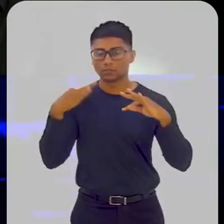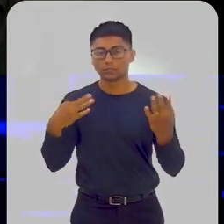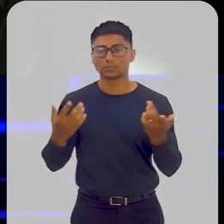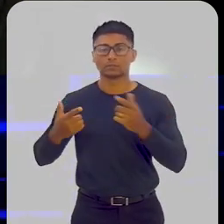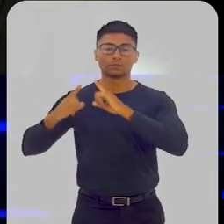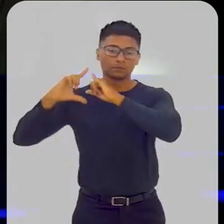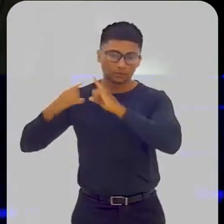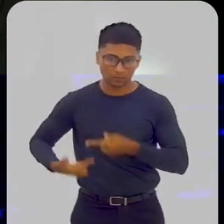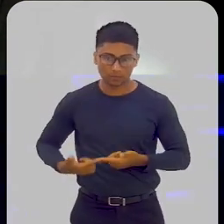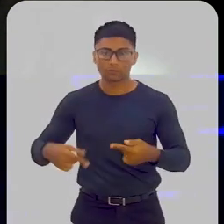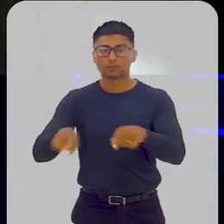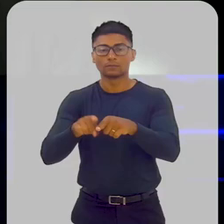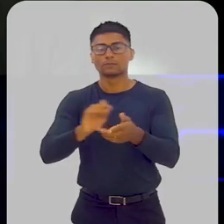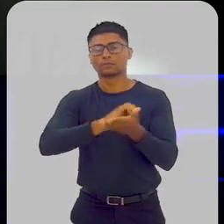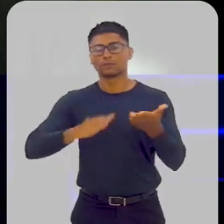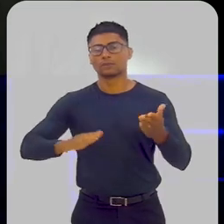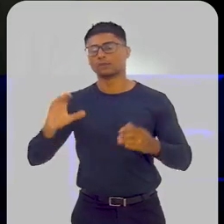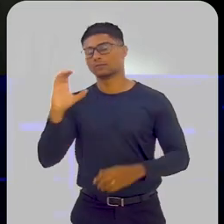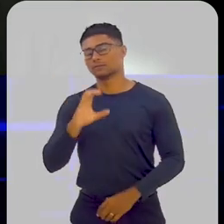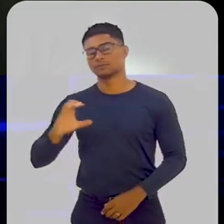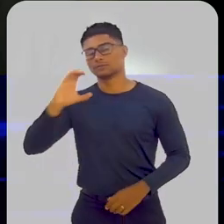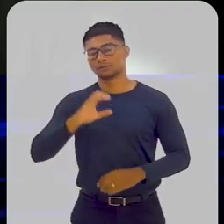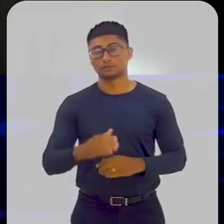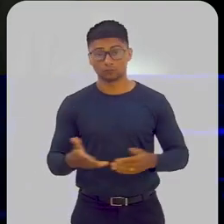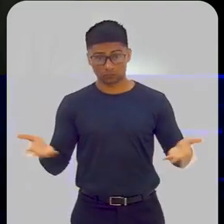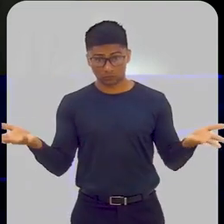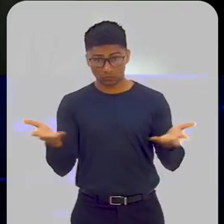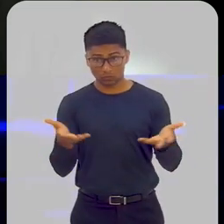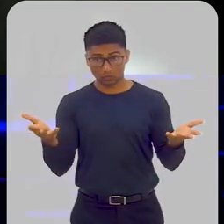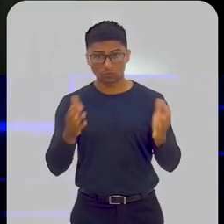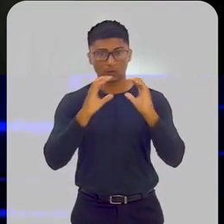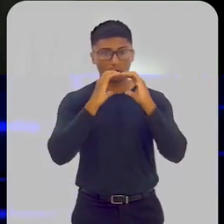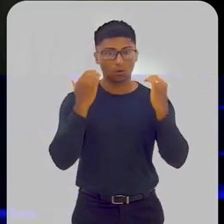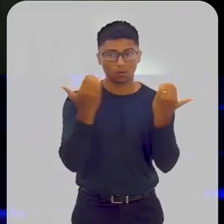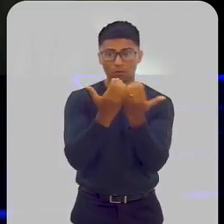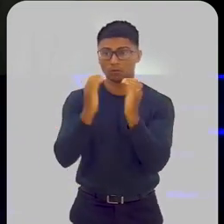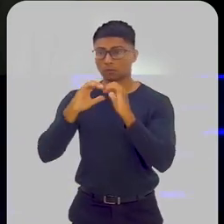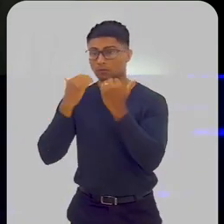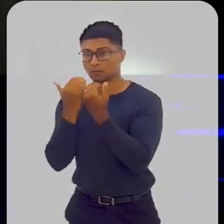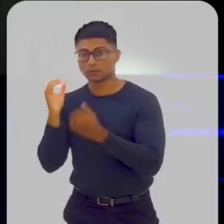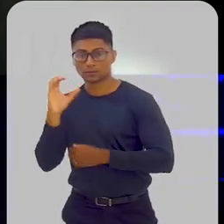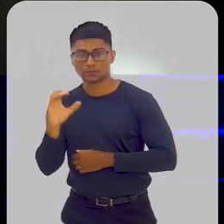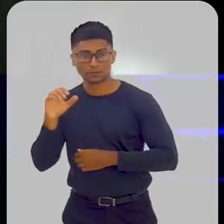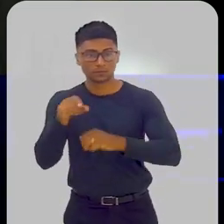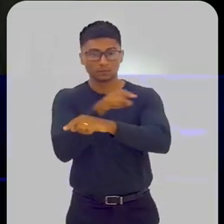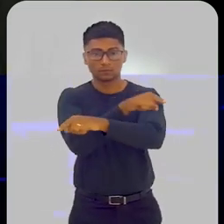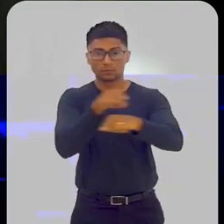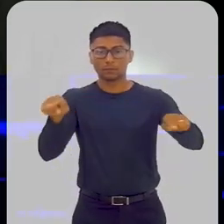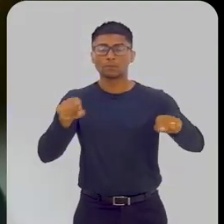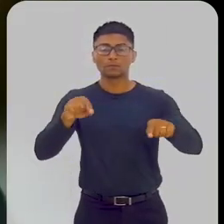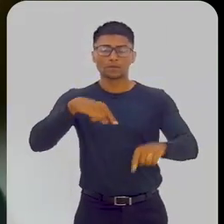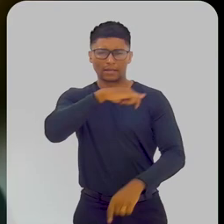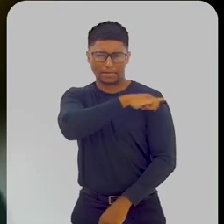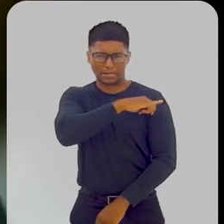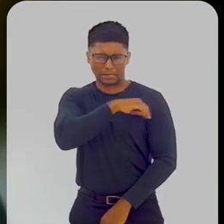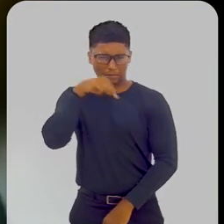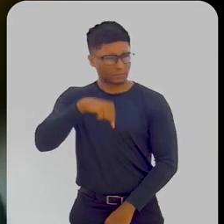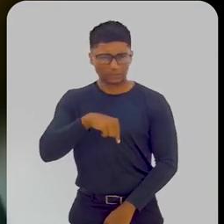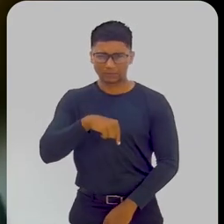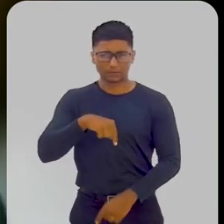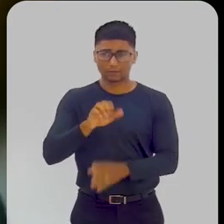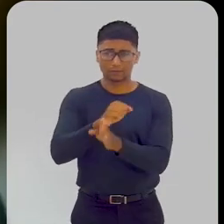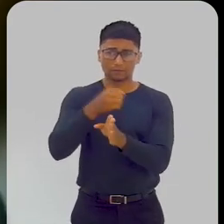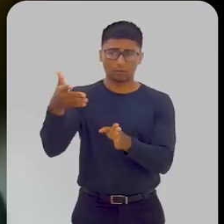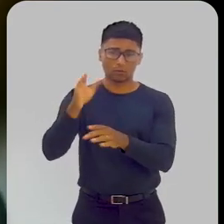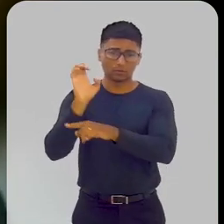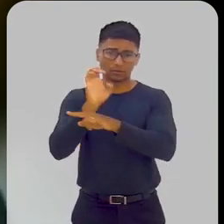turísticas, tradicionais e também as atividades científicas. Hoje, os congressos científicos, todos eles são levados para fora